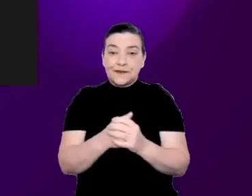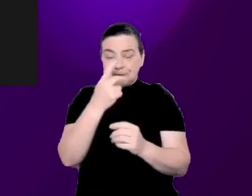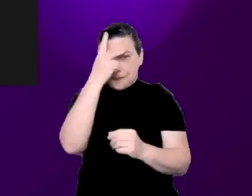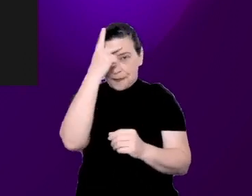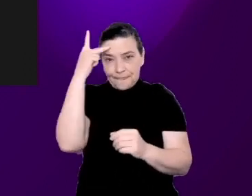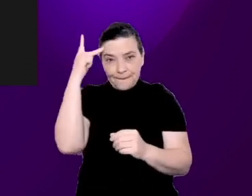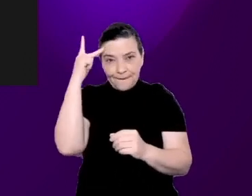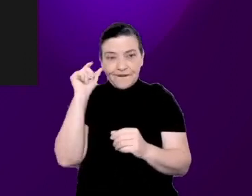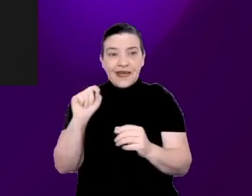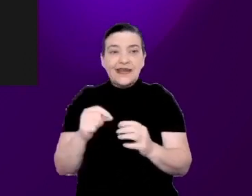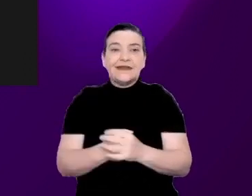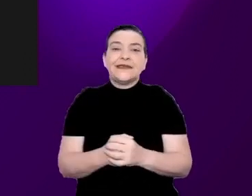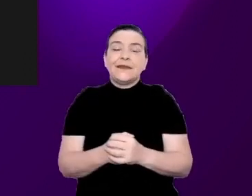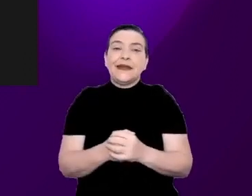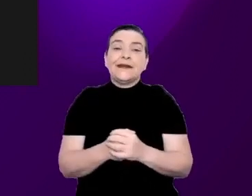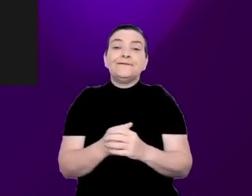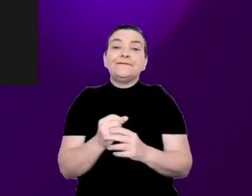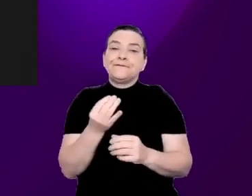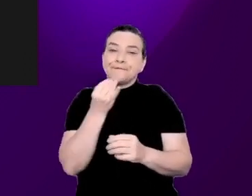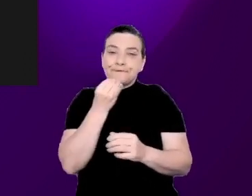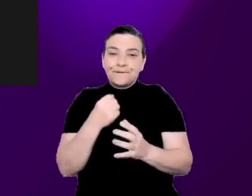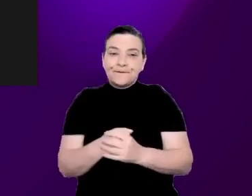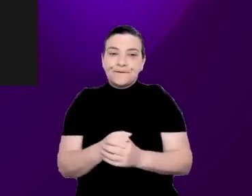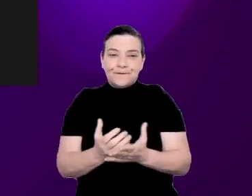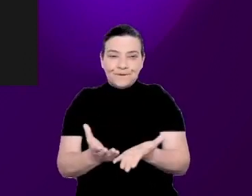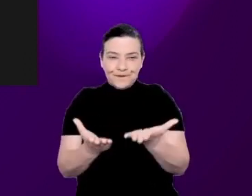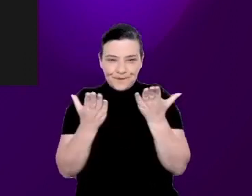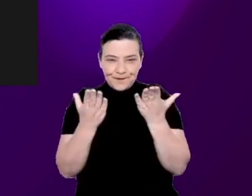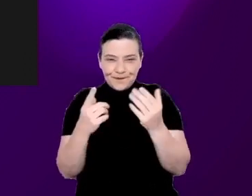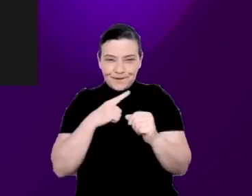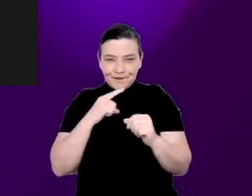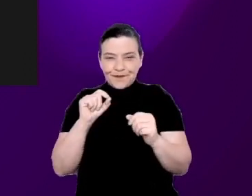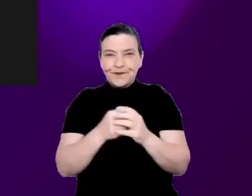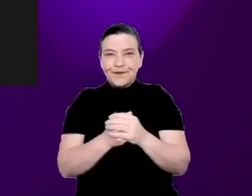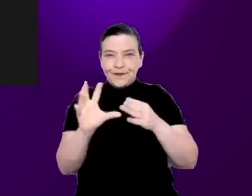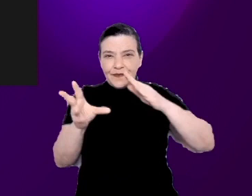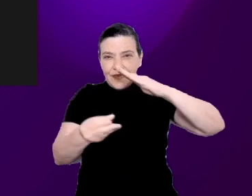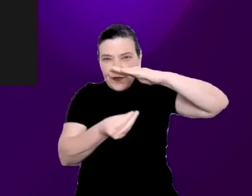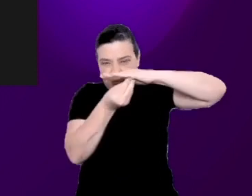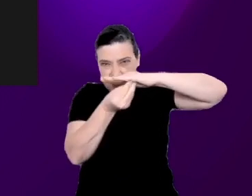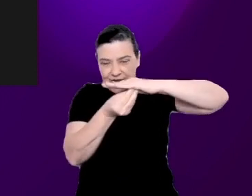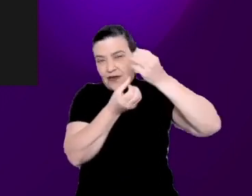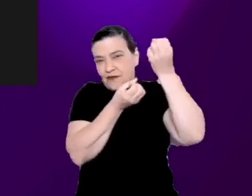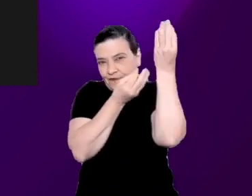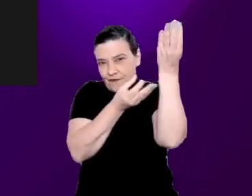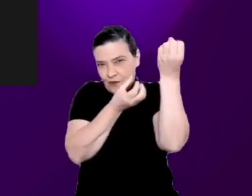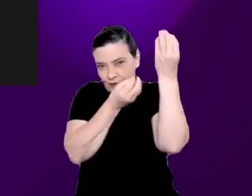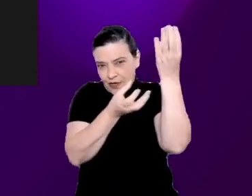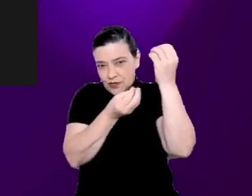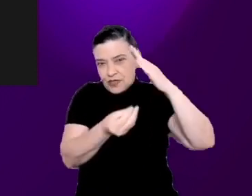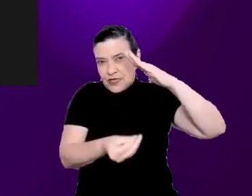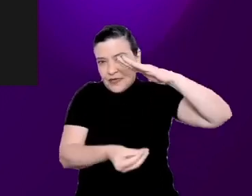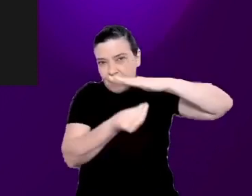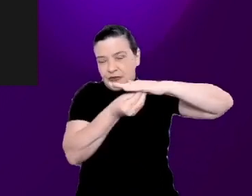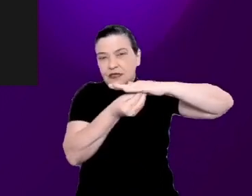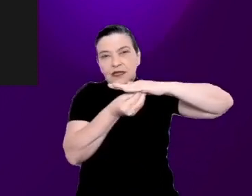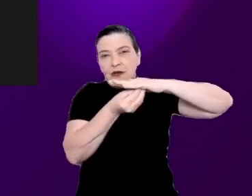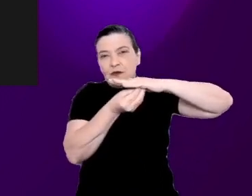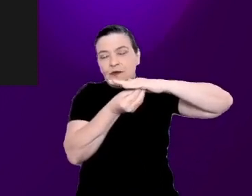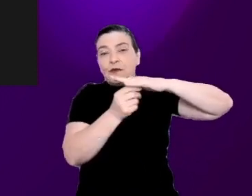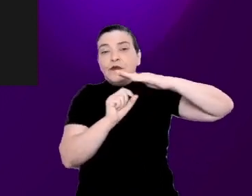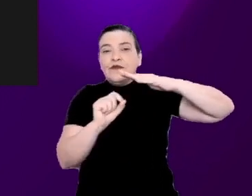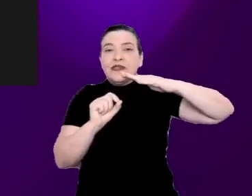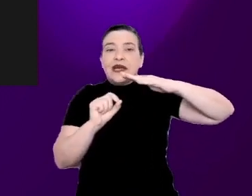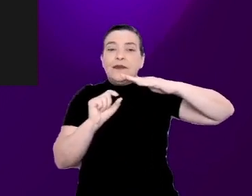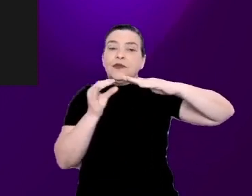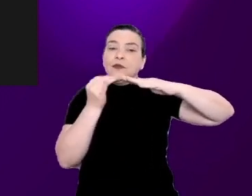estão tirando, olha que loucura, imagina que aqui eu tenho repositórios, que são bases de dados, eu estou tirando o dado de dentro do meu